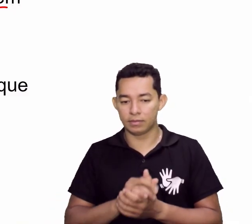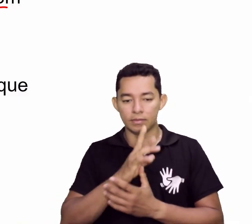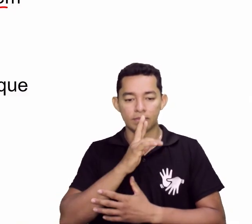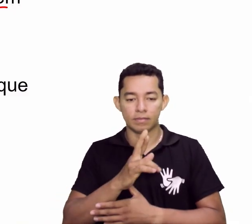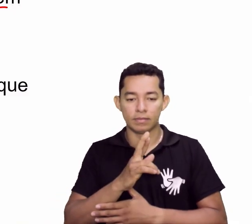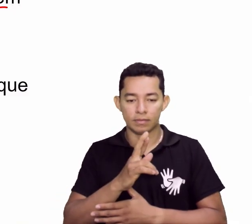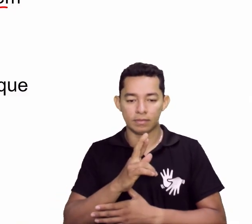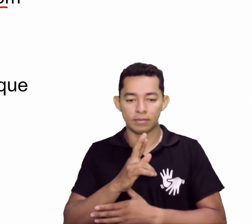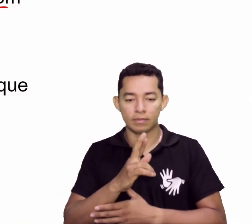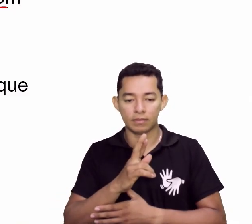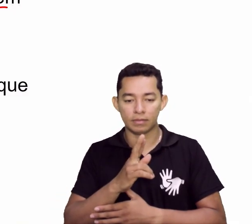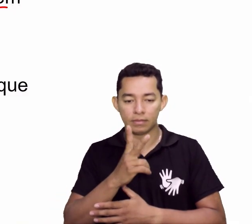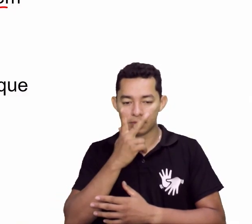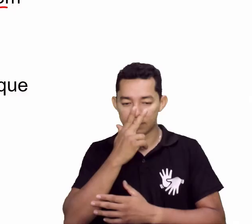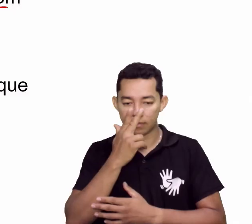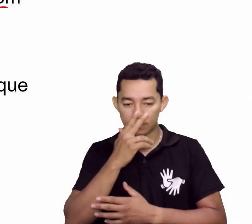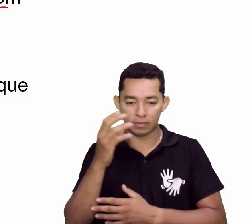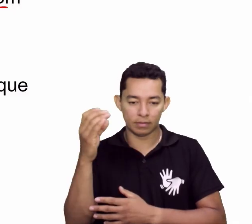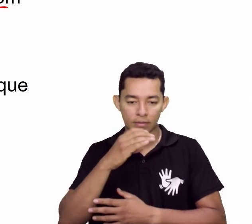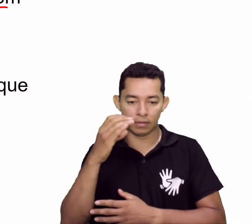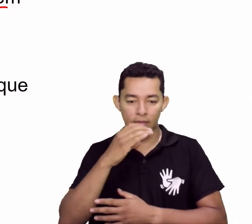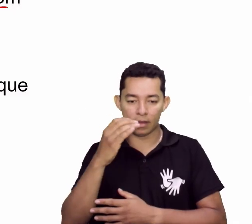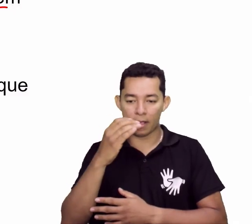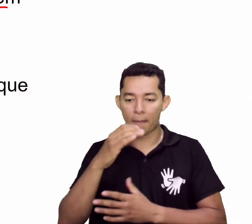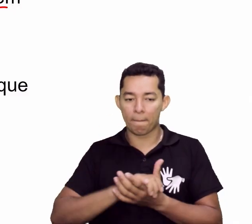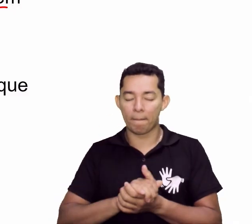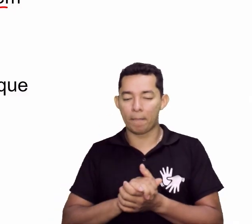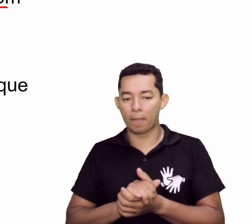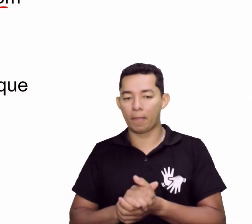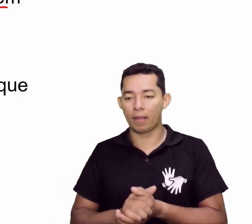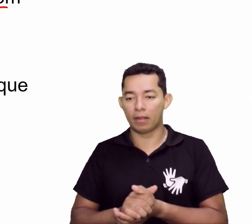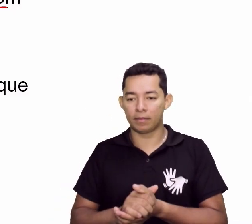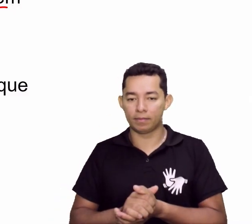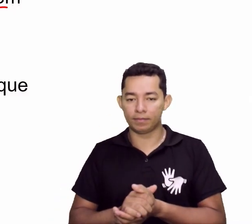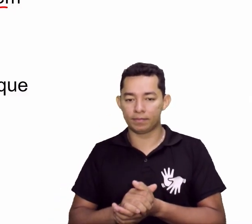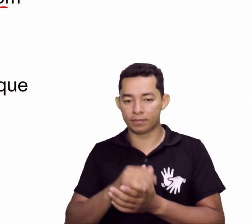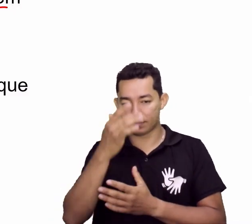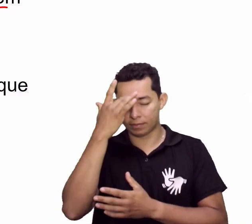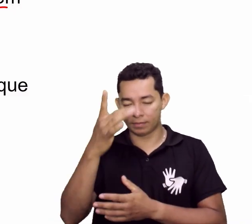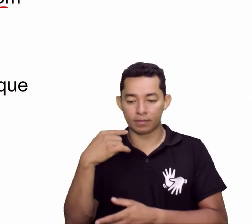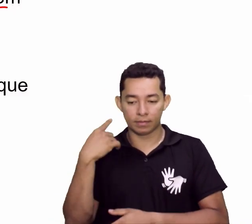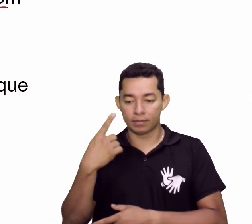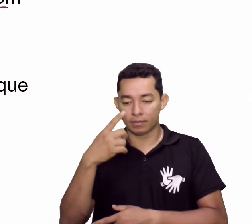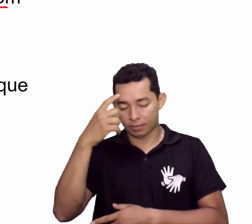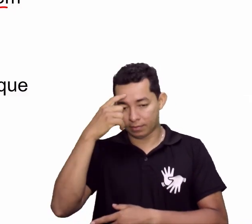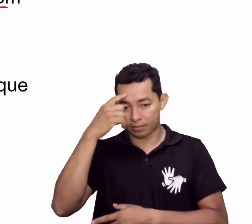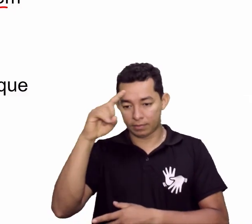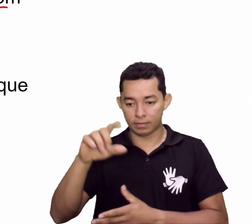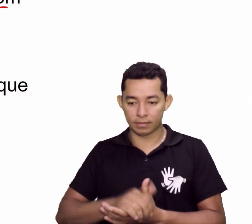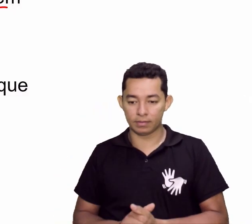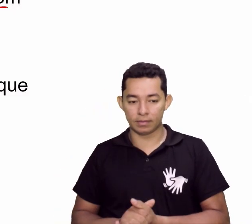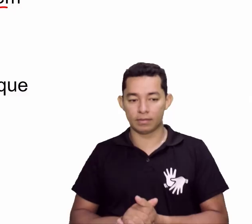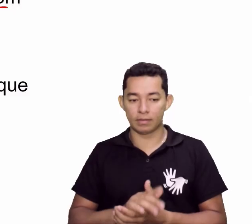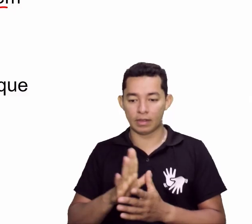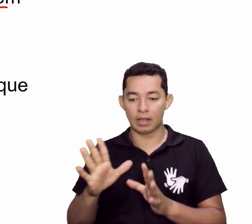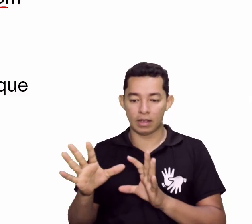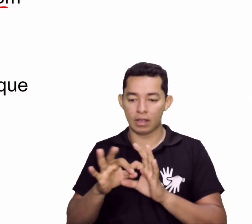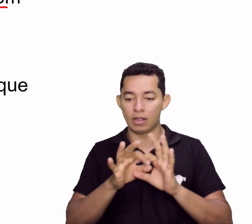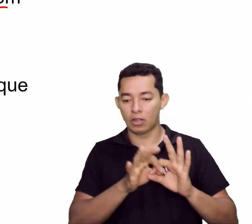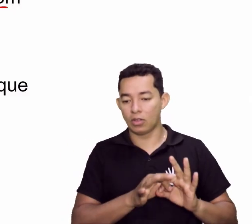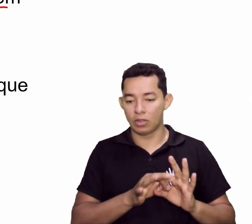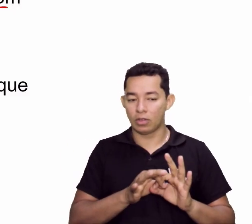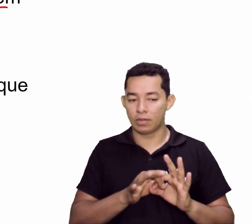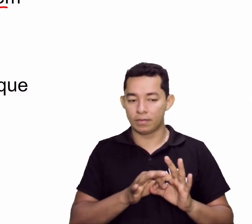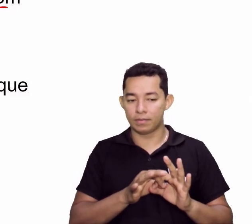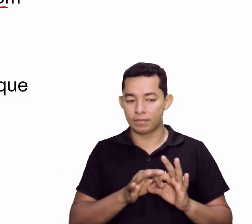parece que aparece rápido e fácil na sua mente, porque esse contexto aqui, inicial, ele